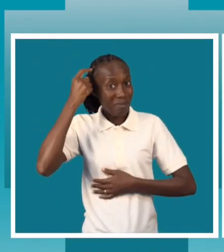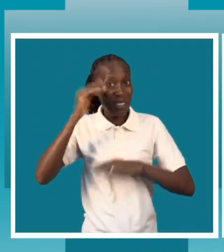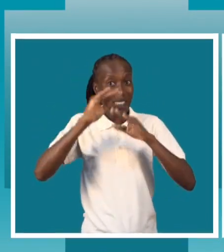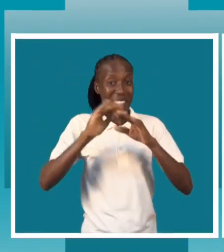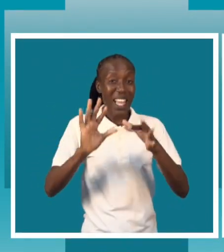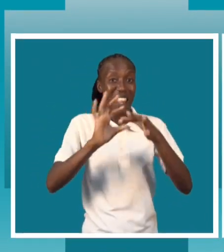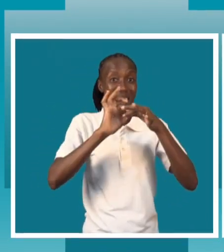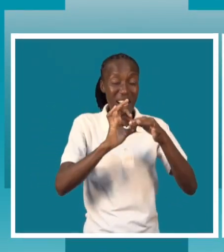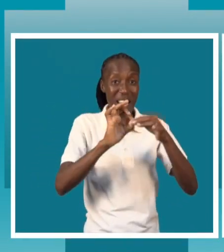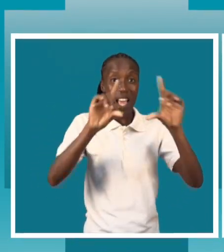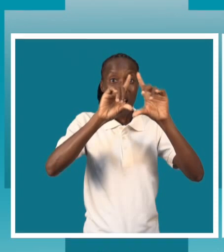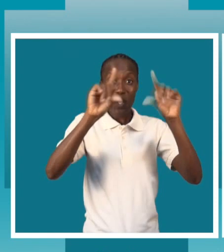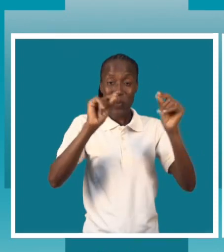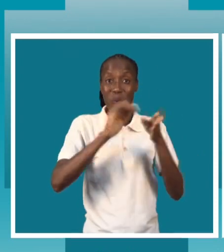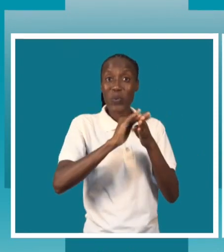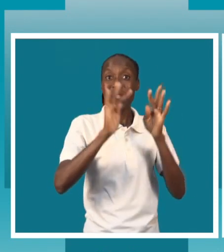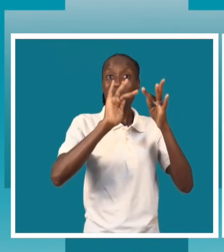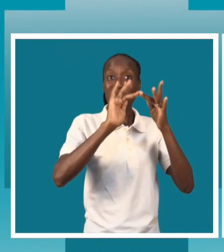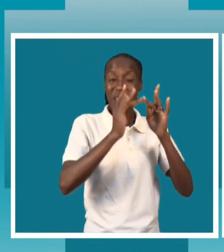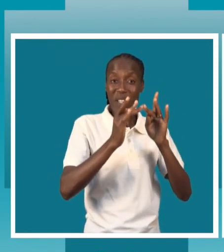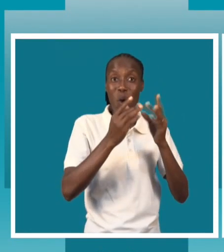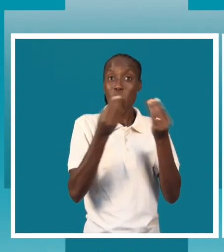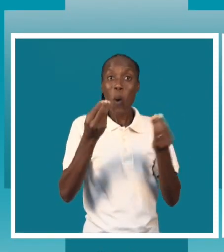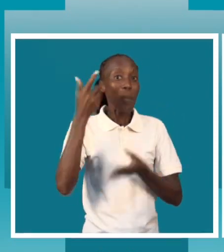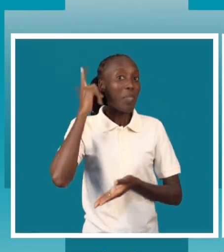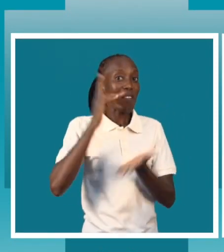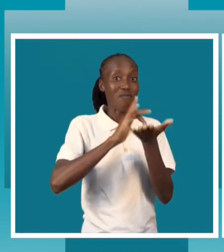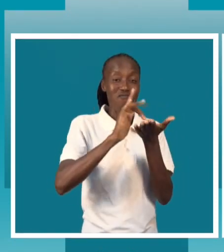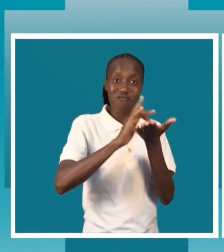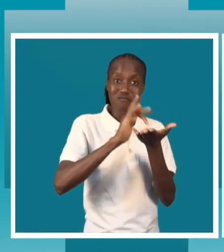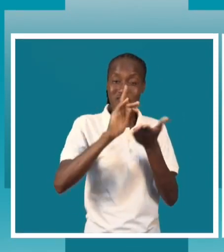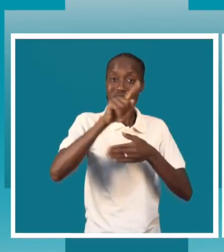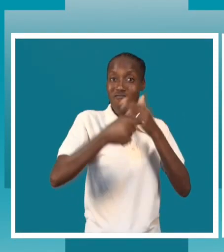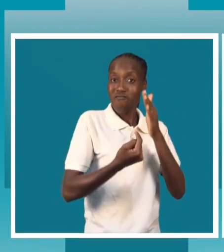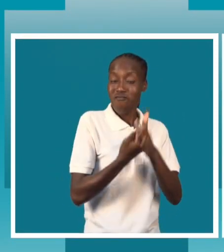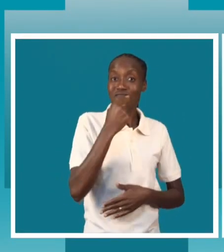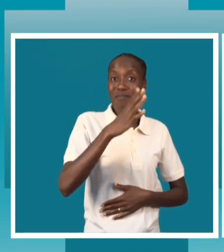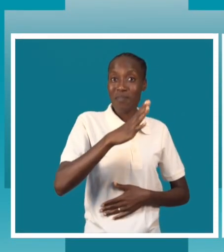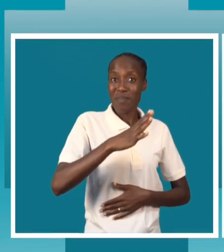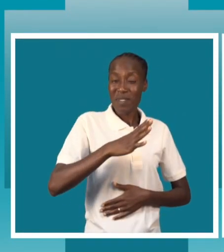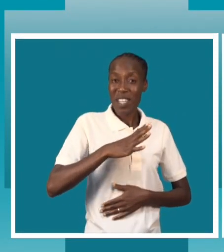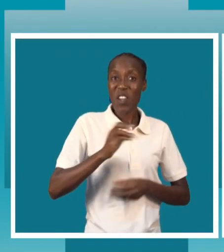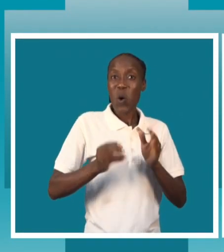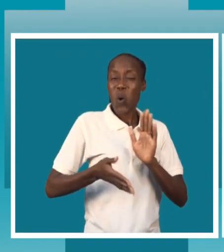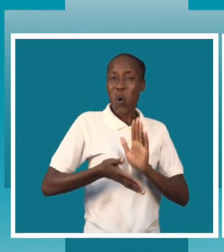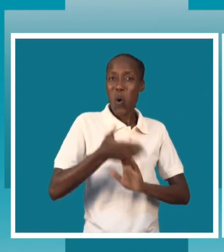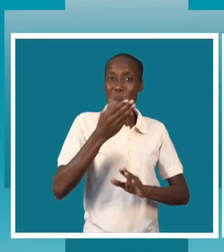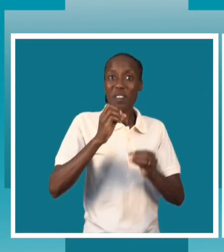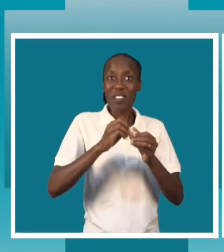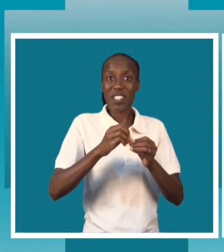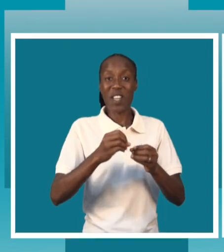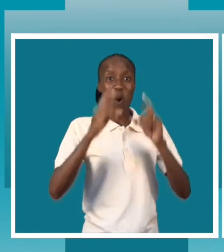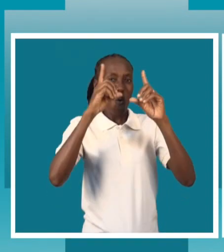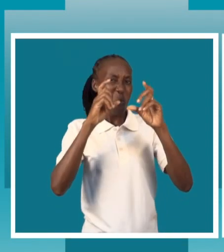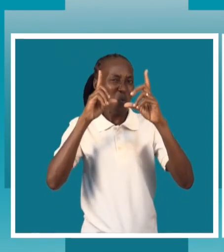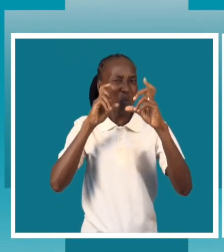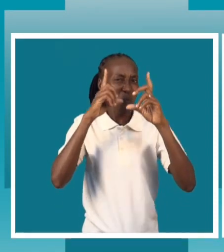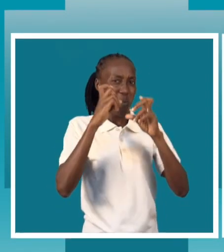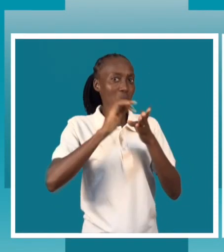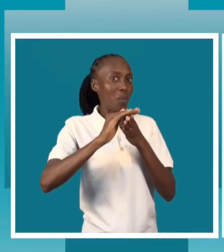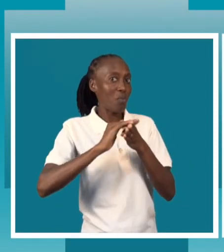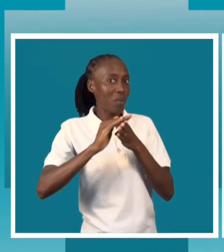psicológicos ligados ao uso de tecnologias como smartphones, que com o seu surgimento veio também o vício por tirar